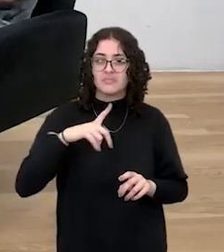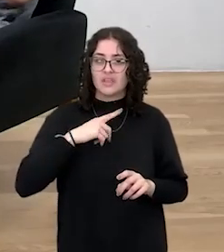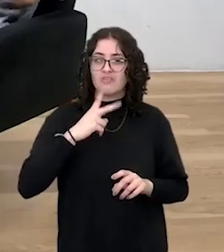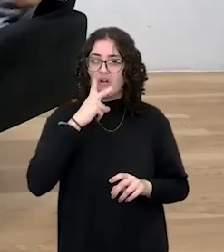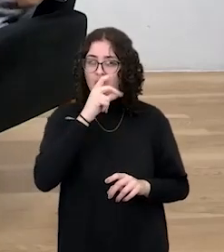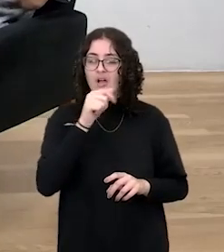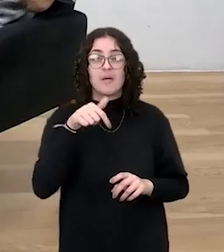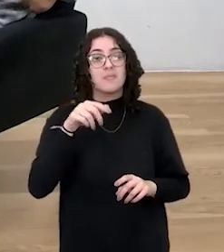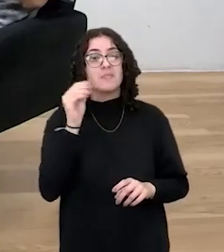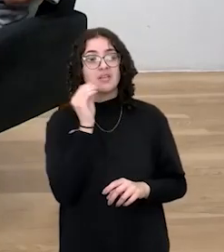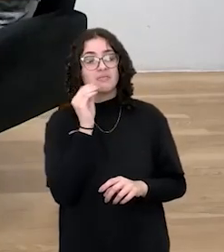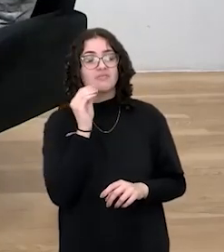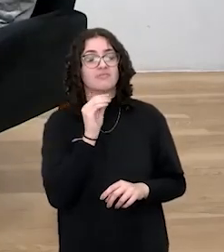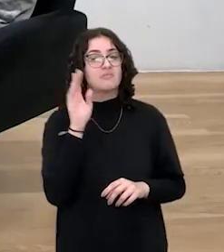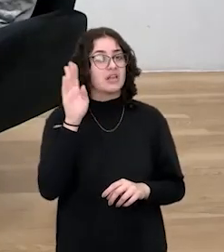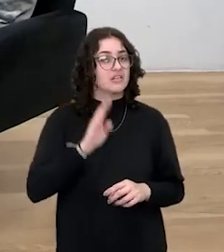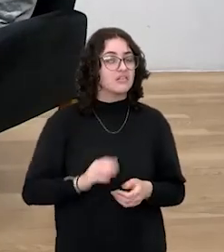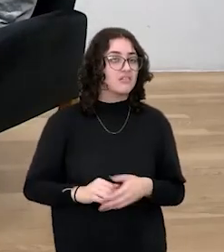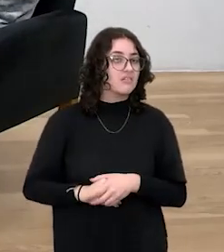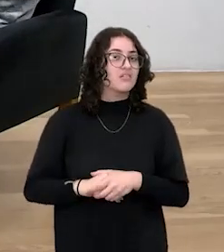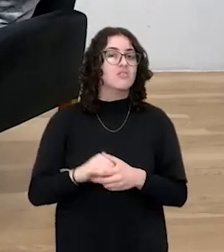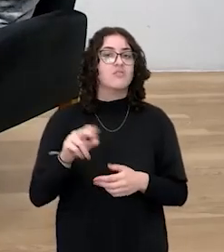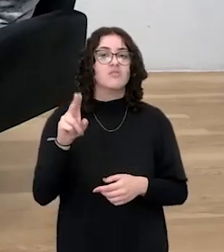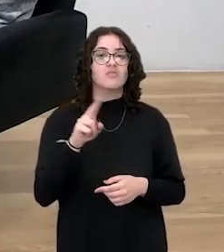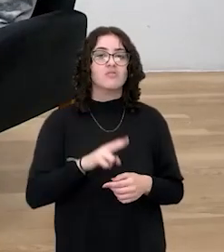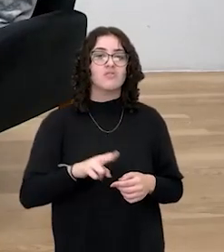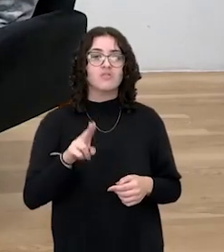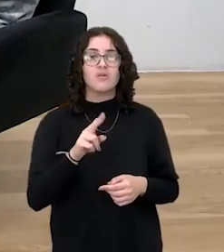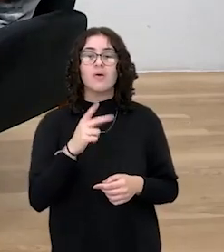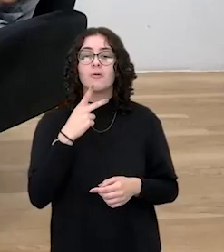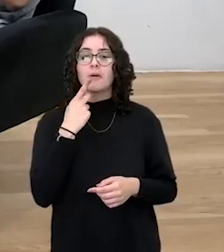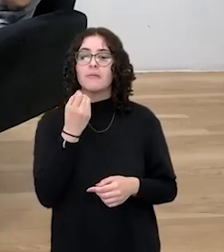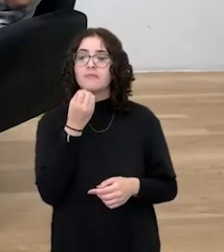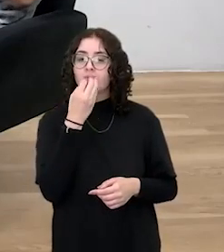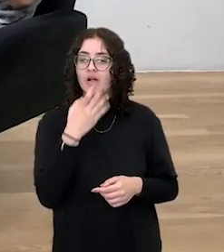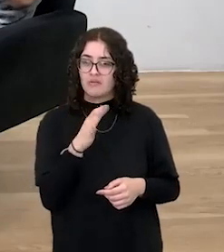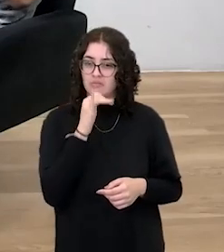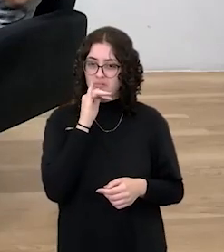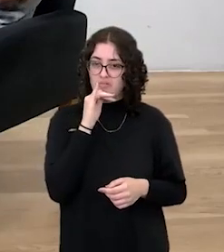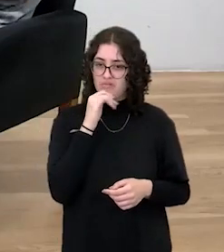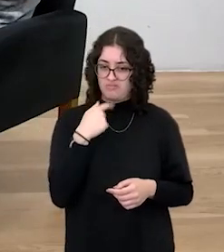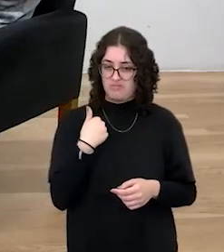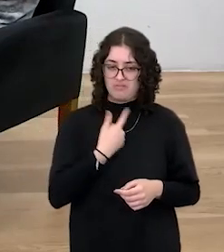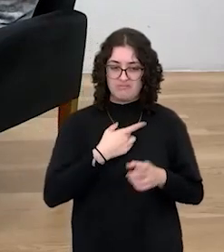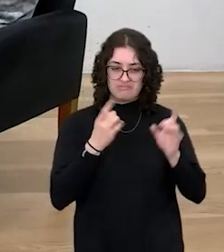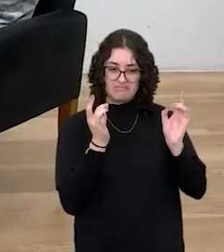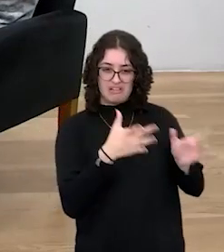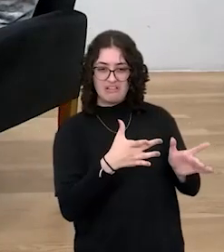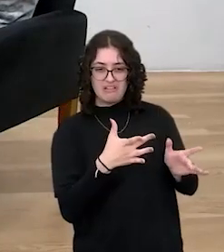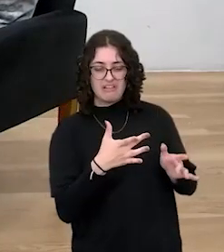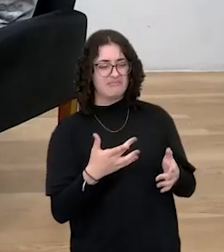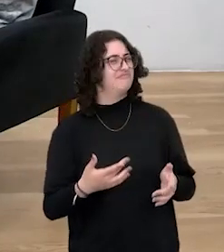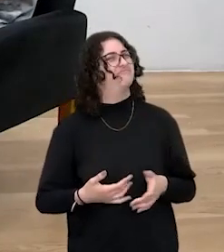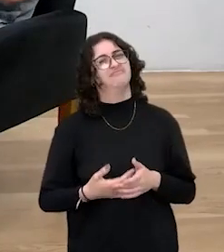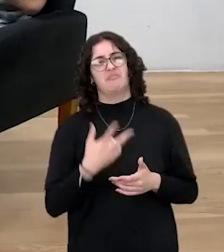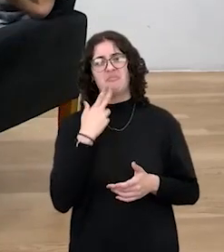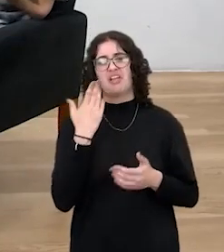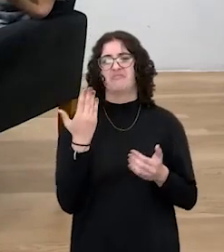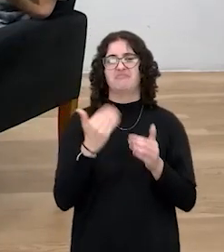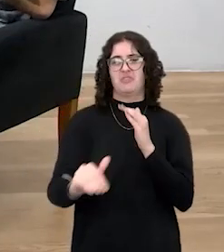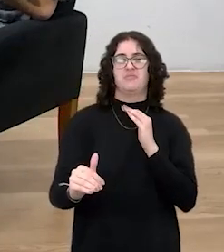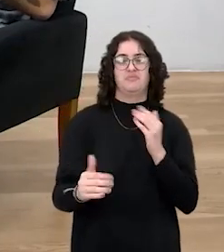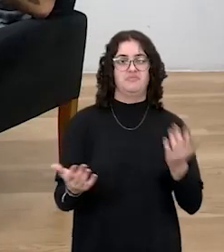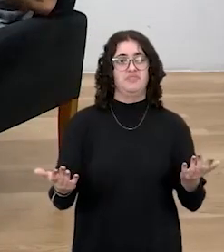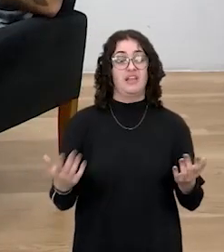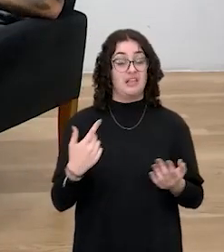o Brasil estão utilizando isso de forma ostensiva. A gente vai deixar em segundo plano? Não faz o menor sentido. E eu